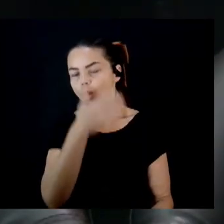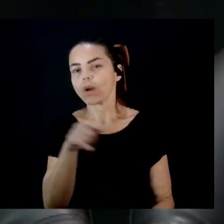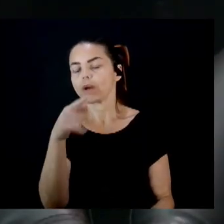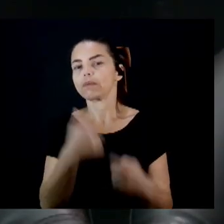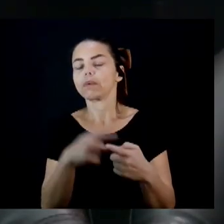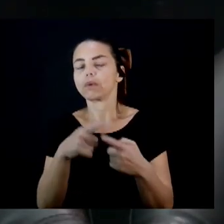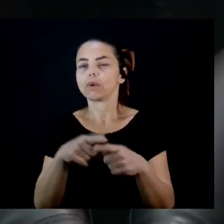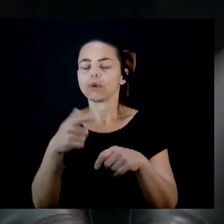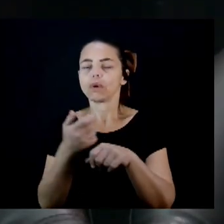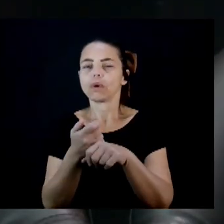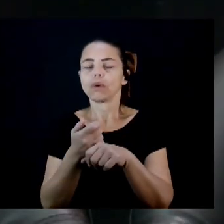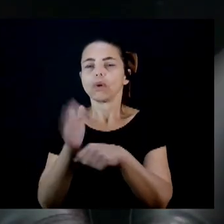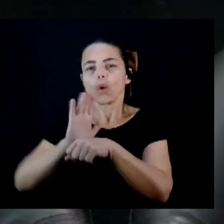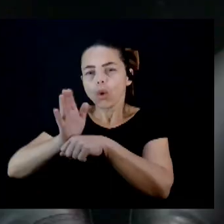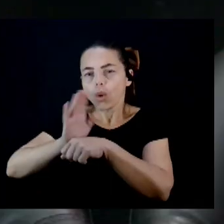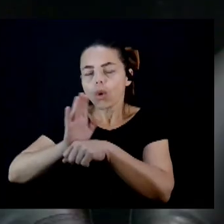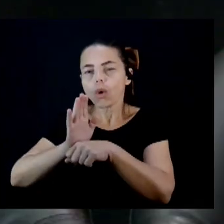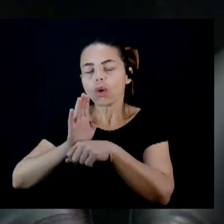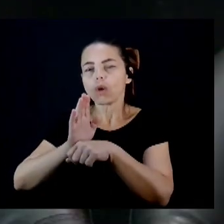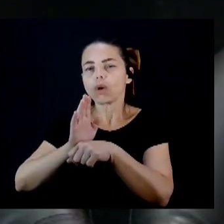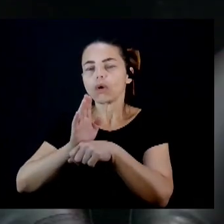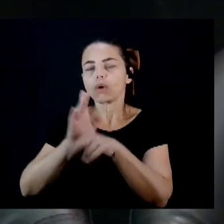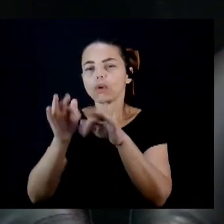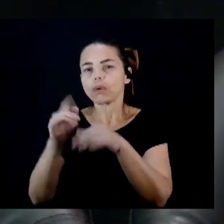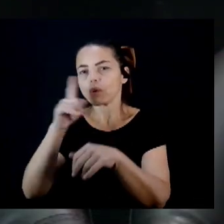a pornografia no final do dia?